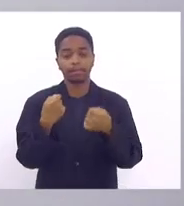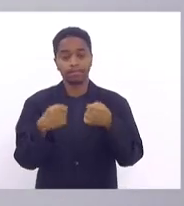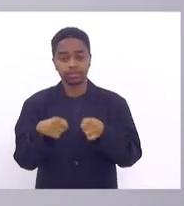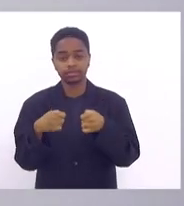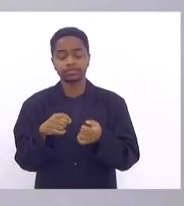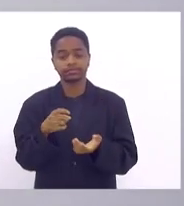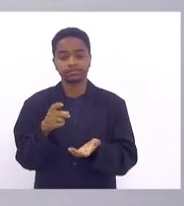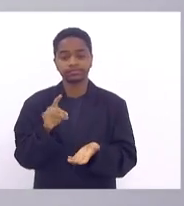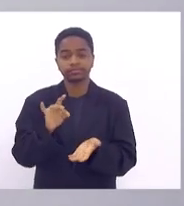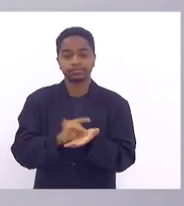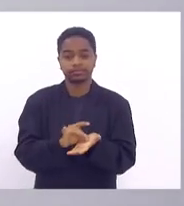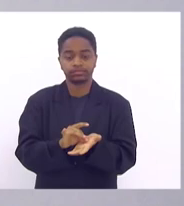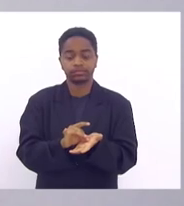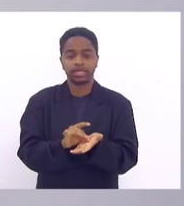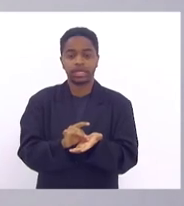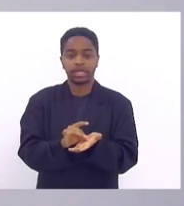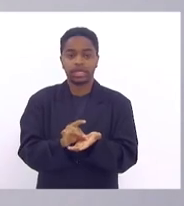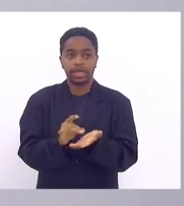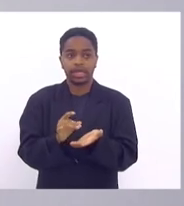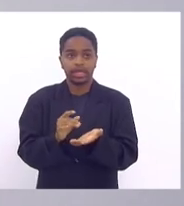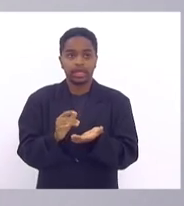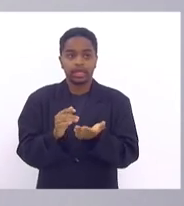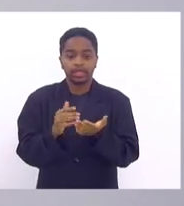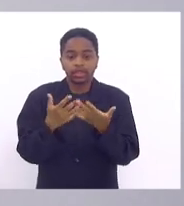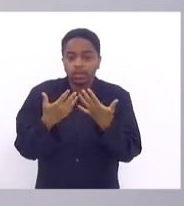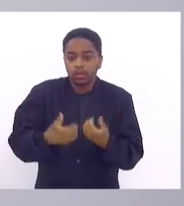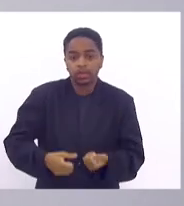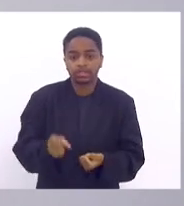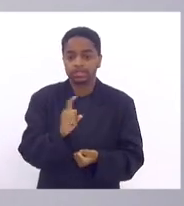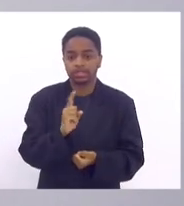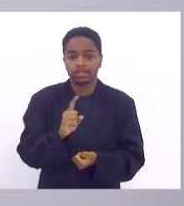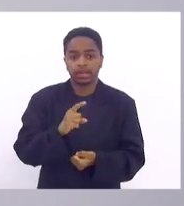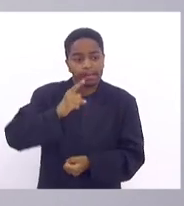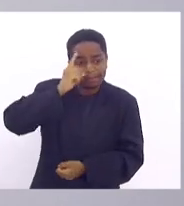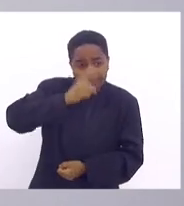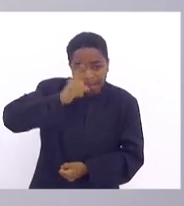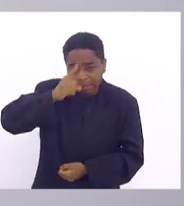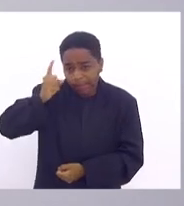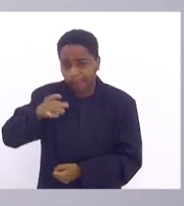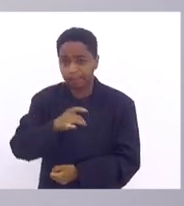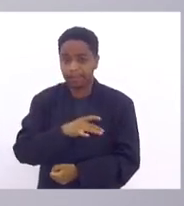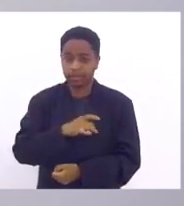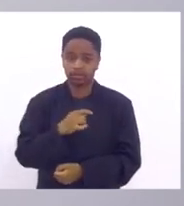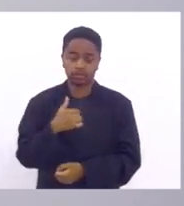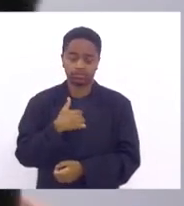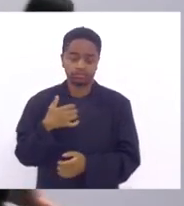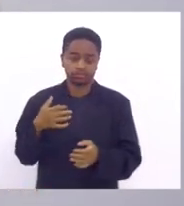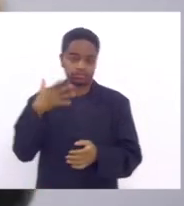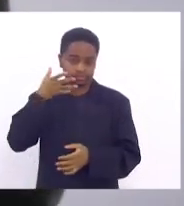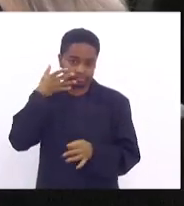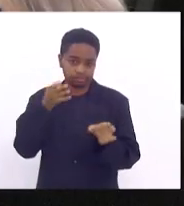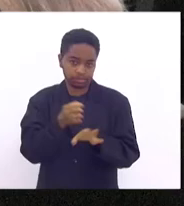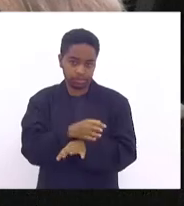o preço e não se curvar a ditadura do medo era isso que eu queria